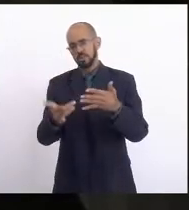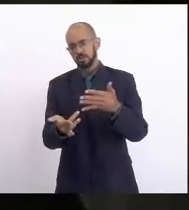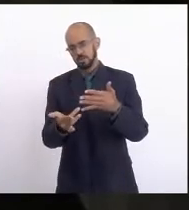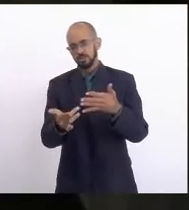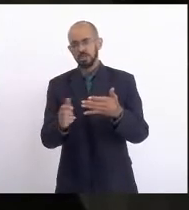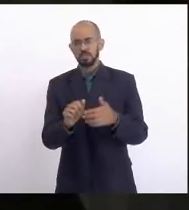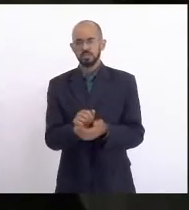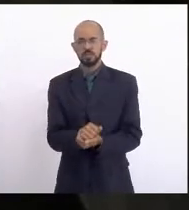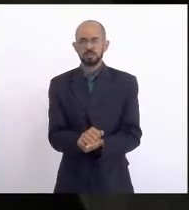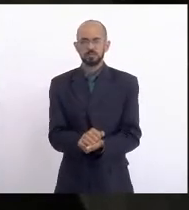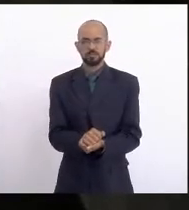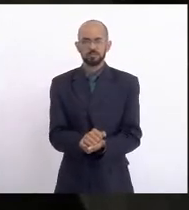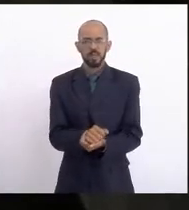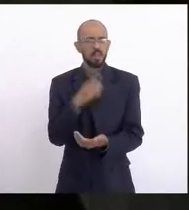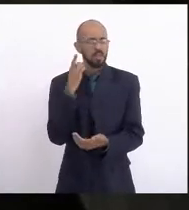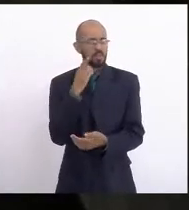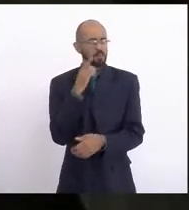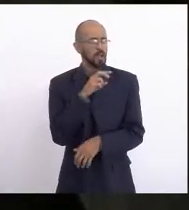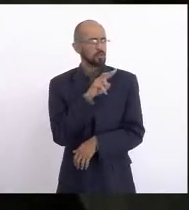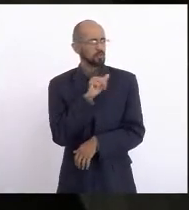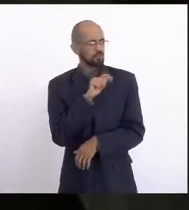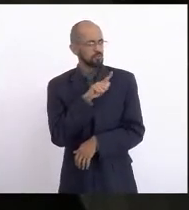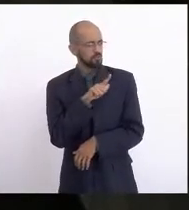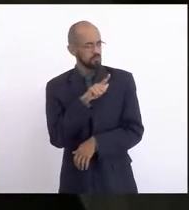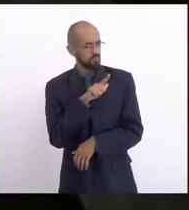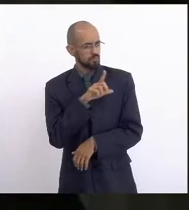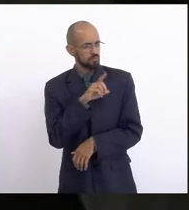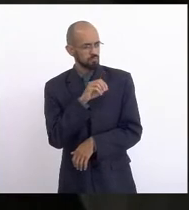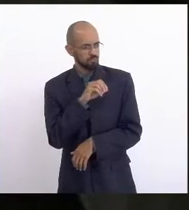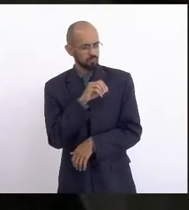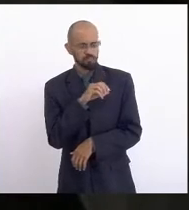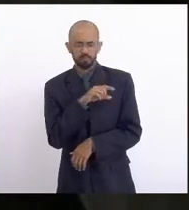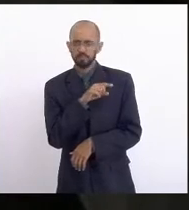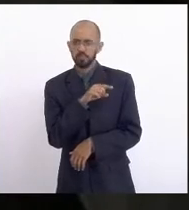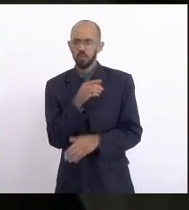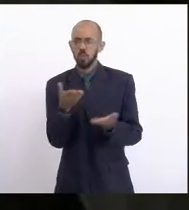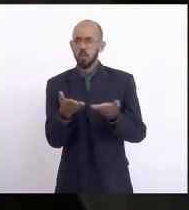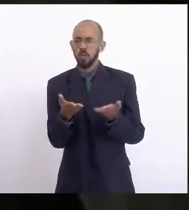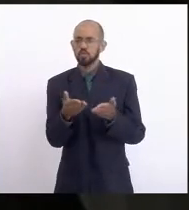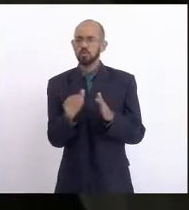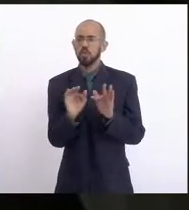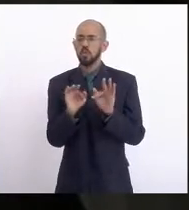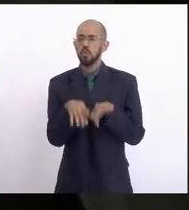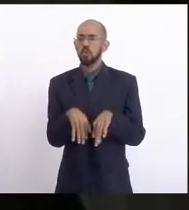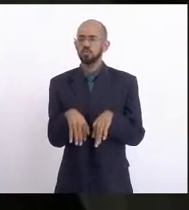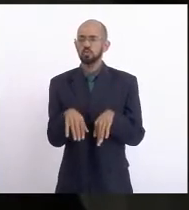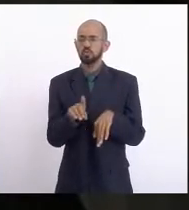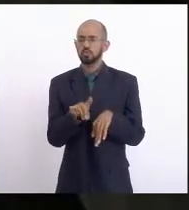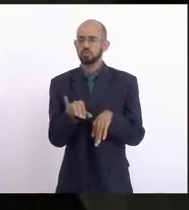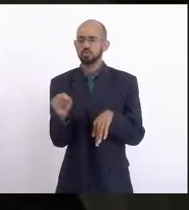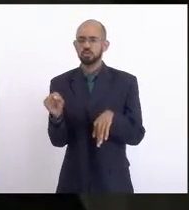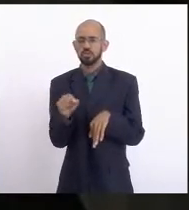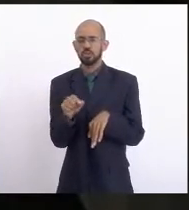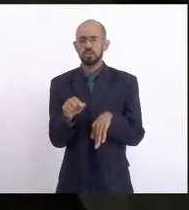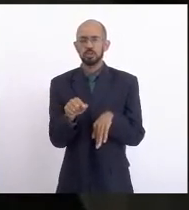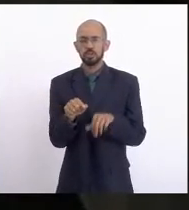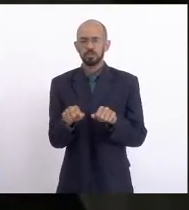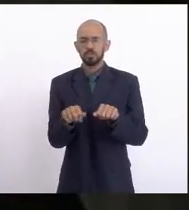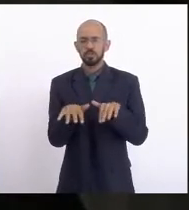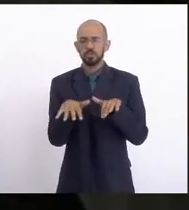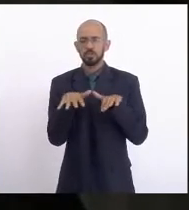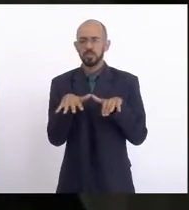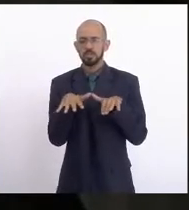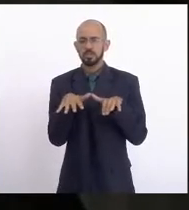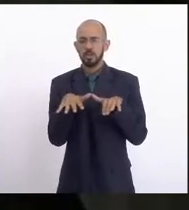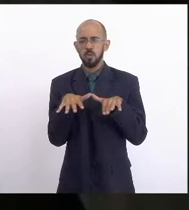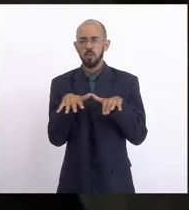deputado Valdaceasa, hoje é o último dia de sessão